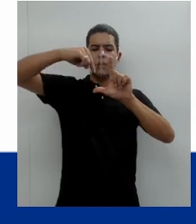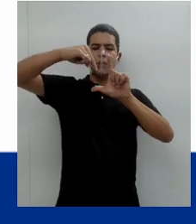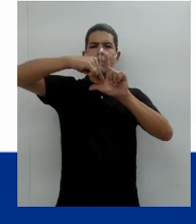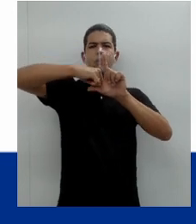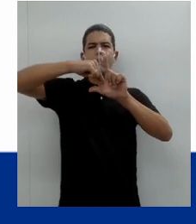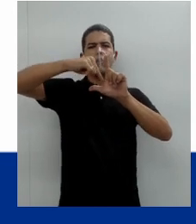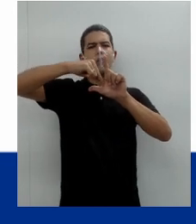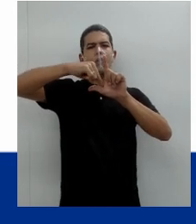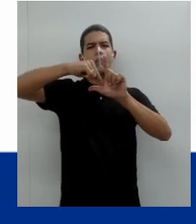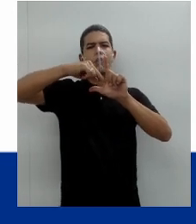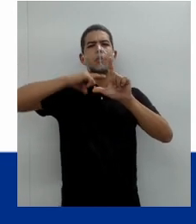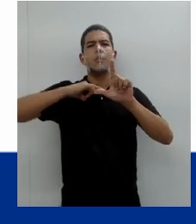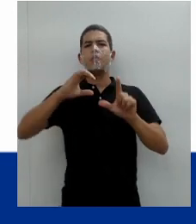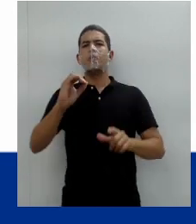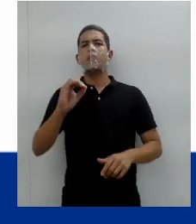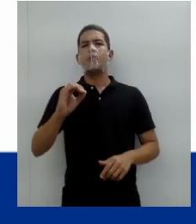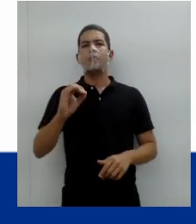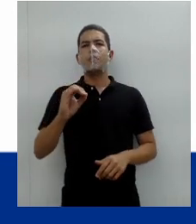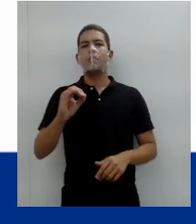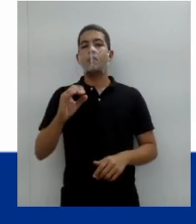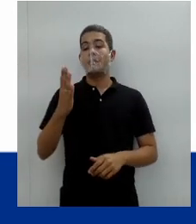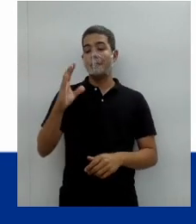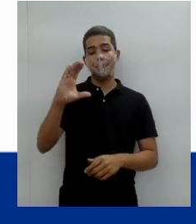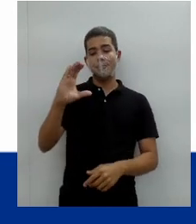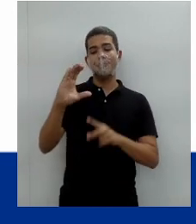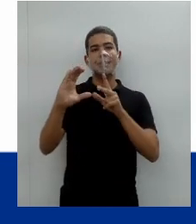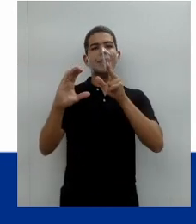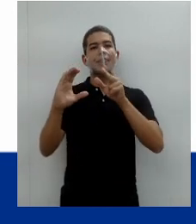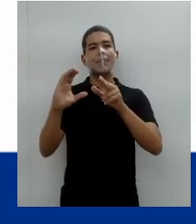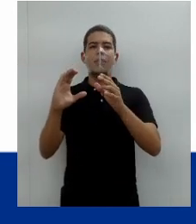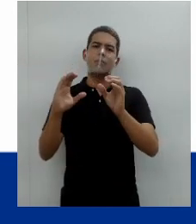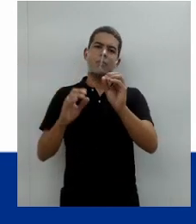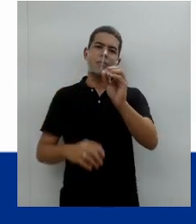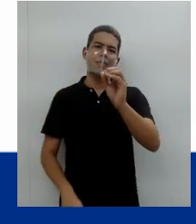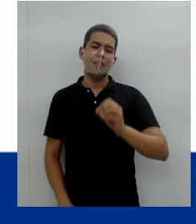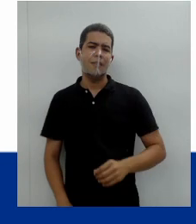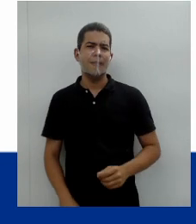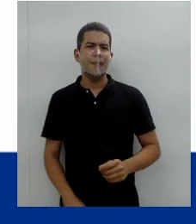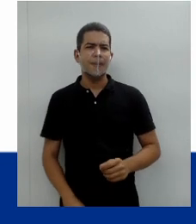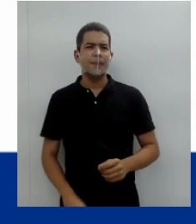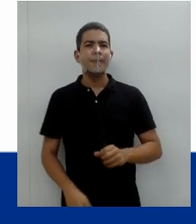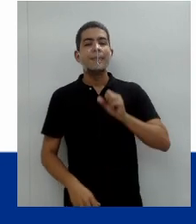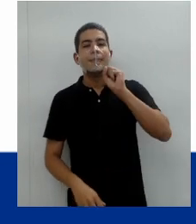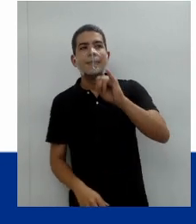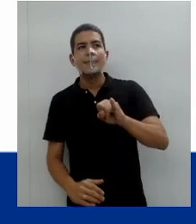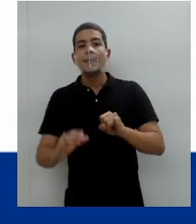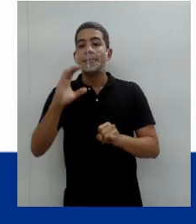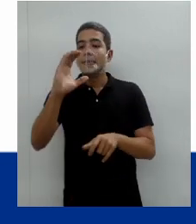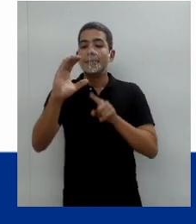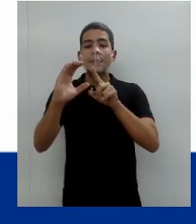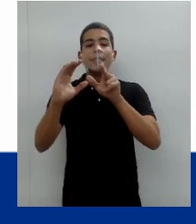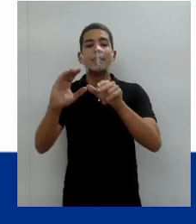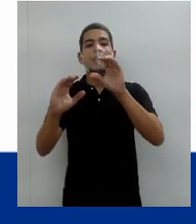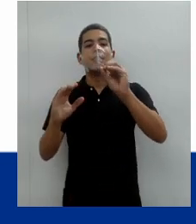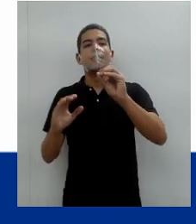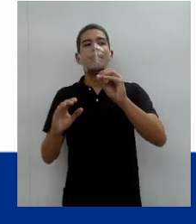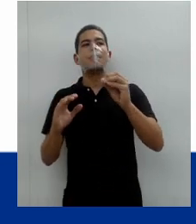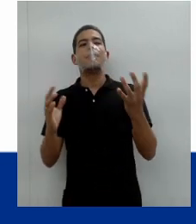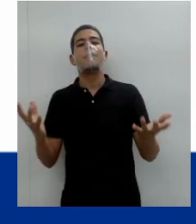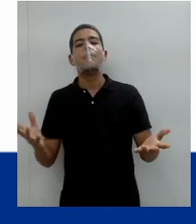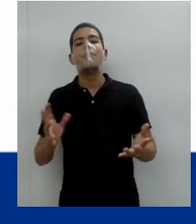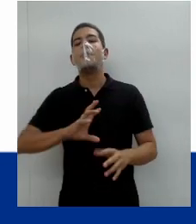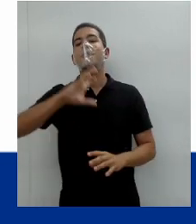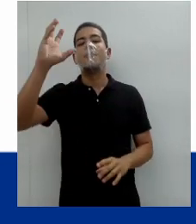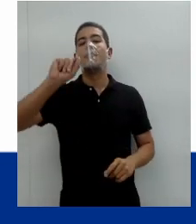0. Logo, eu já sei que o coeficiente C é 0. E se o coeficiente C é 0, pessoal, o que